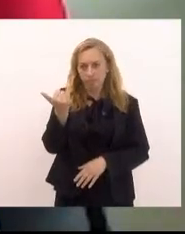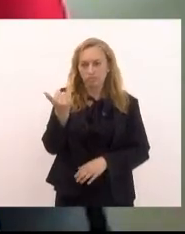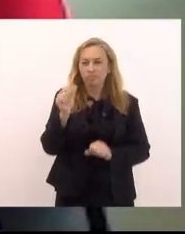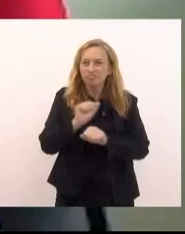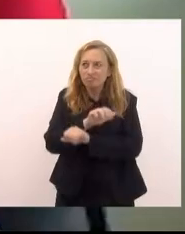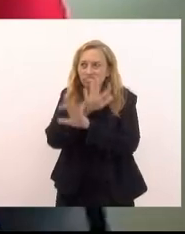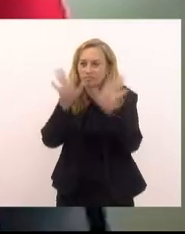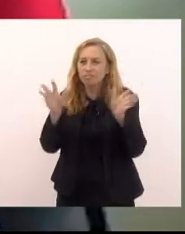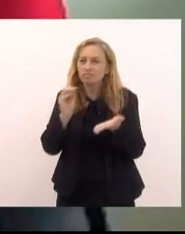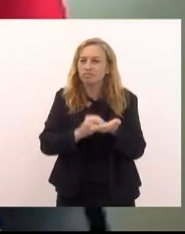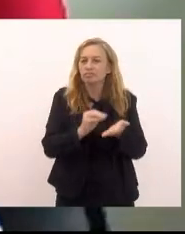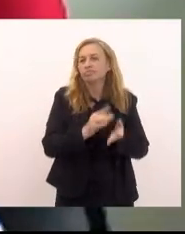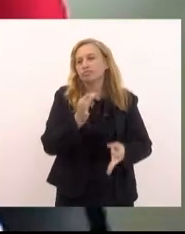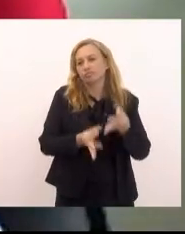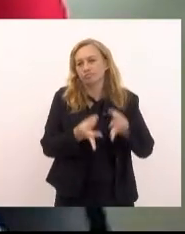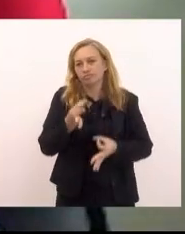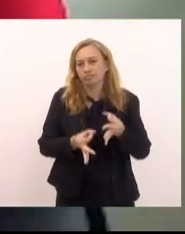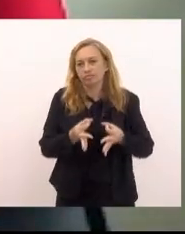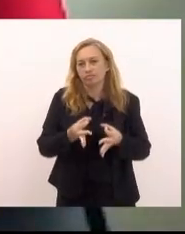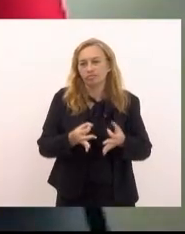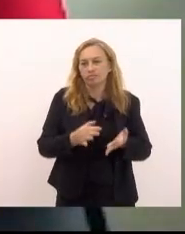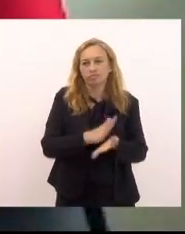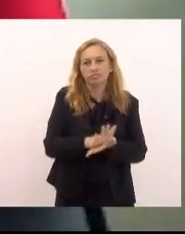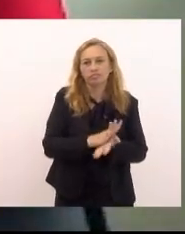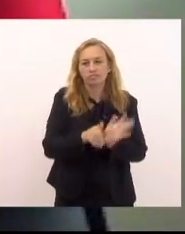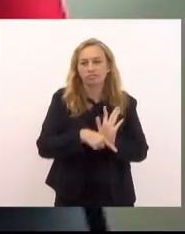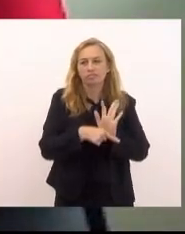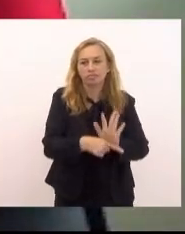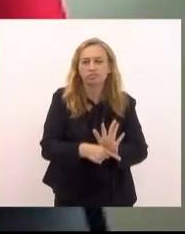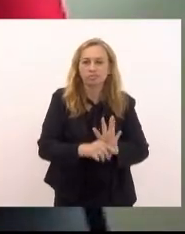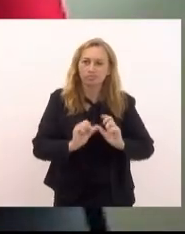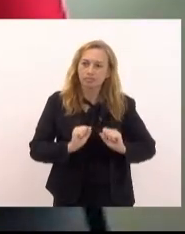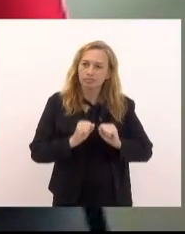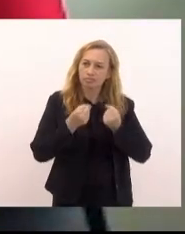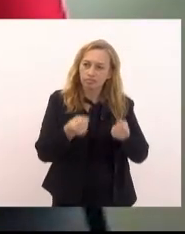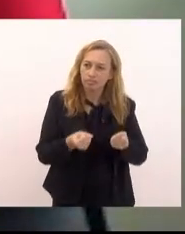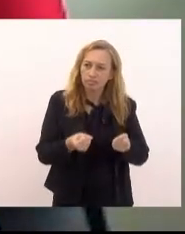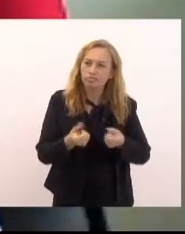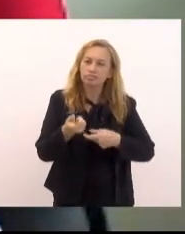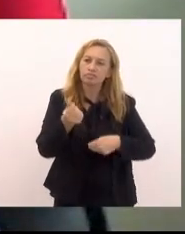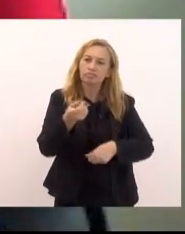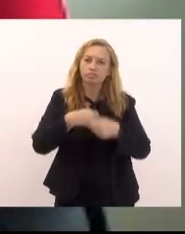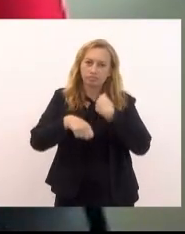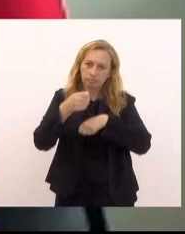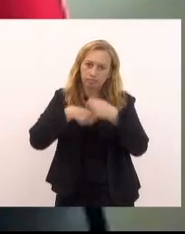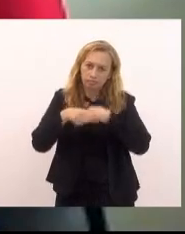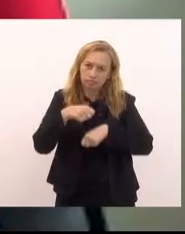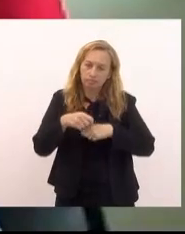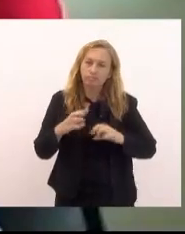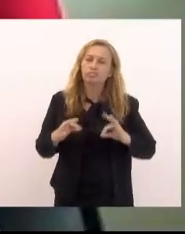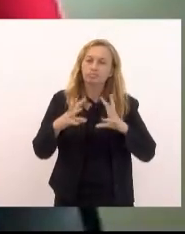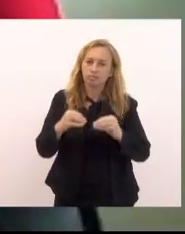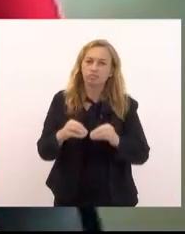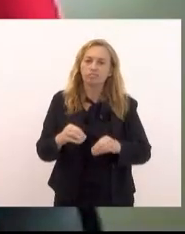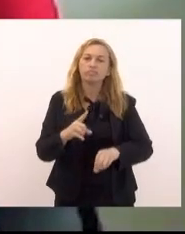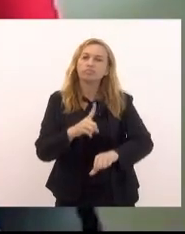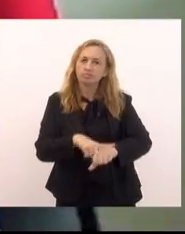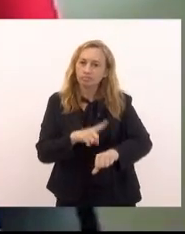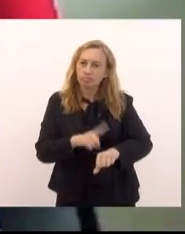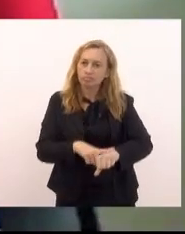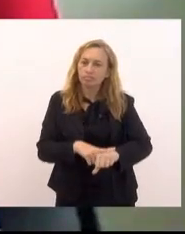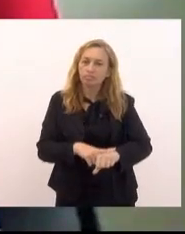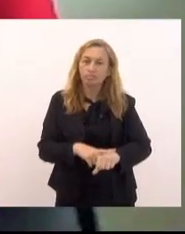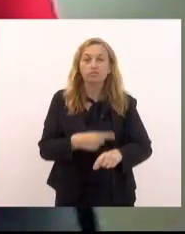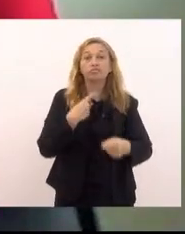clara injustiça que em nada contribui para o fortalecimento da economia, sobretudo nesses momentos onde a